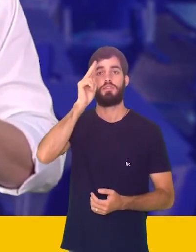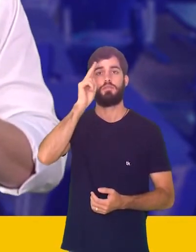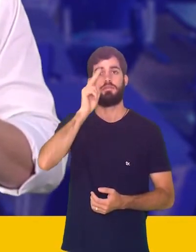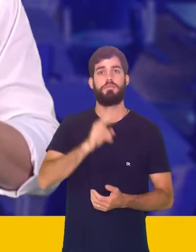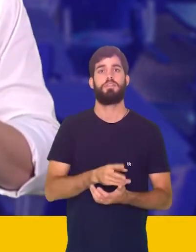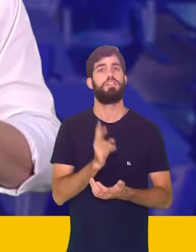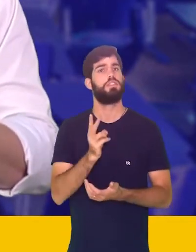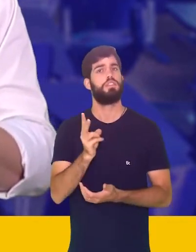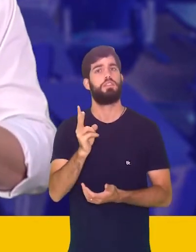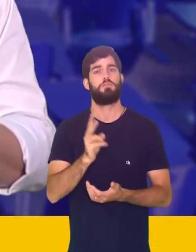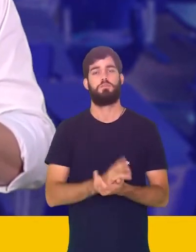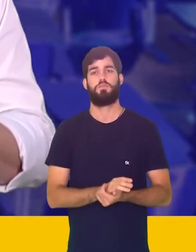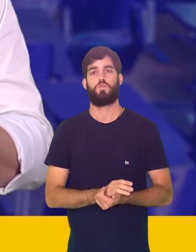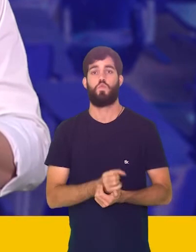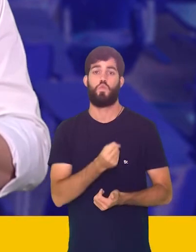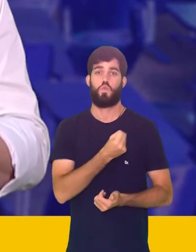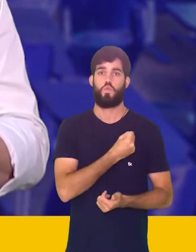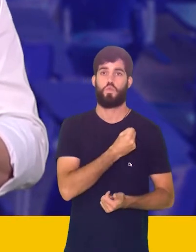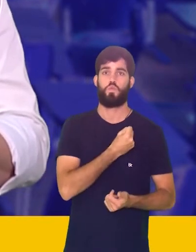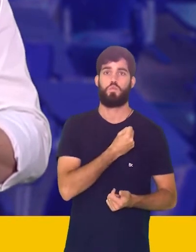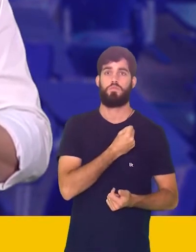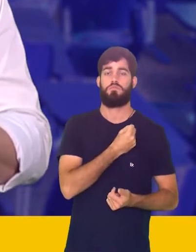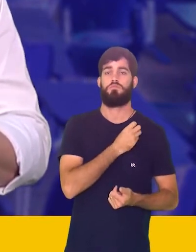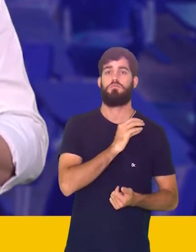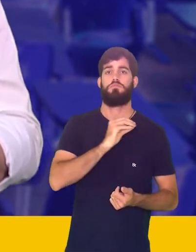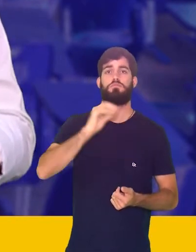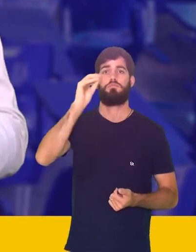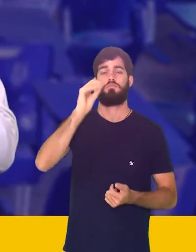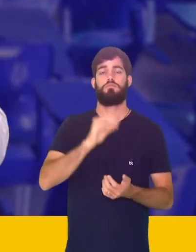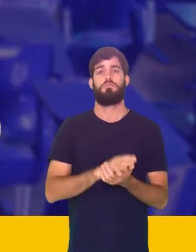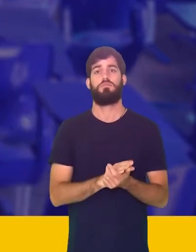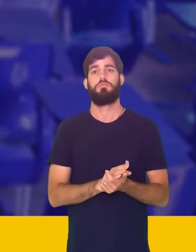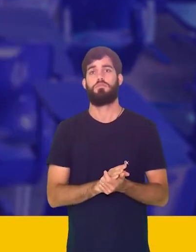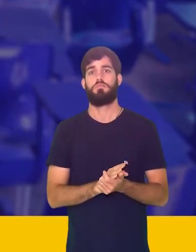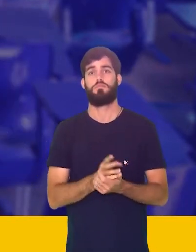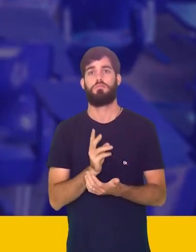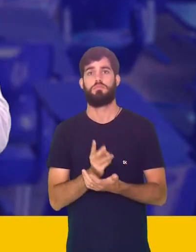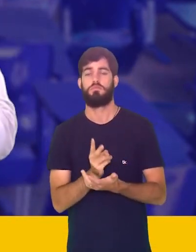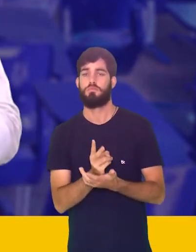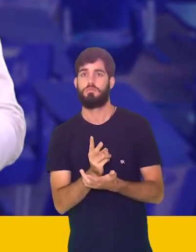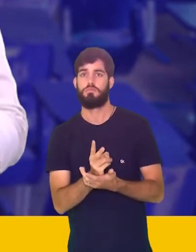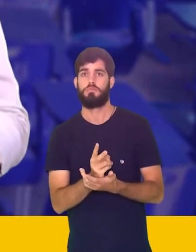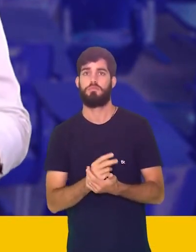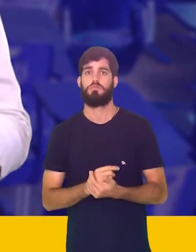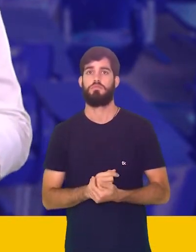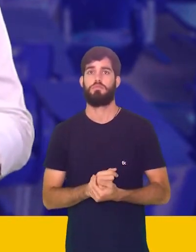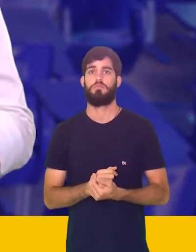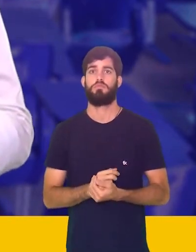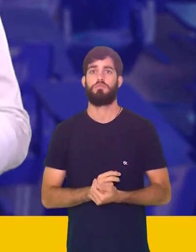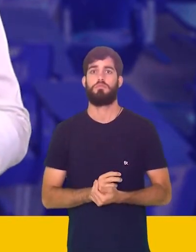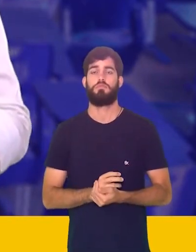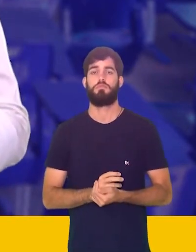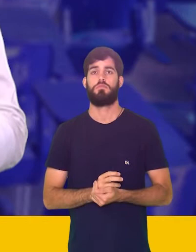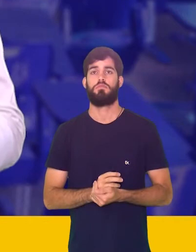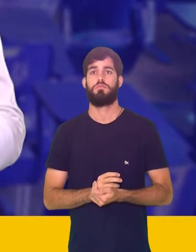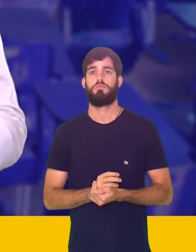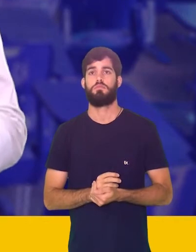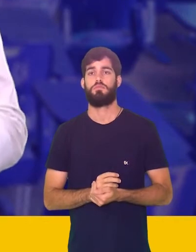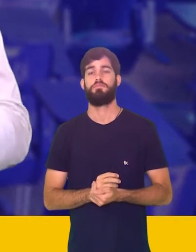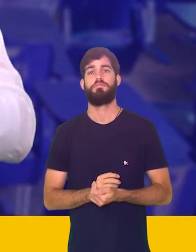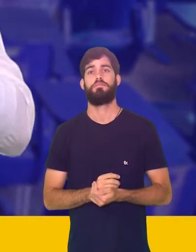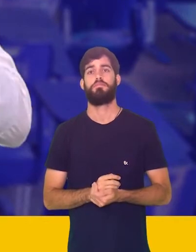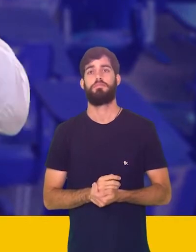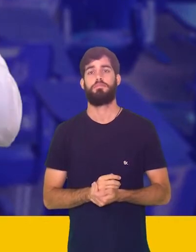índice pelo NOx. O índice é o que determina a quantidade daquele átomo na